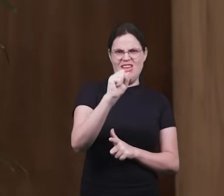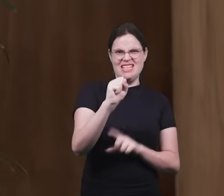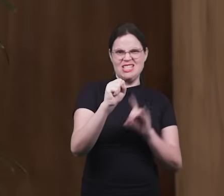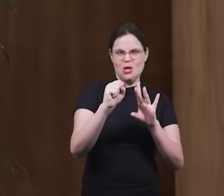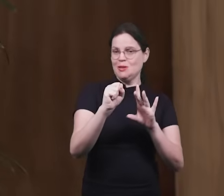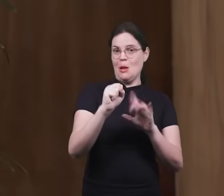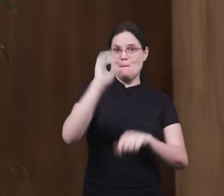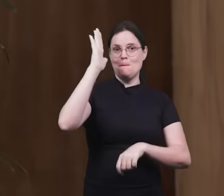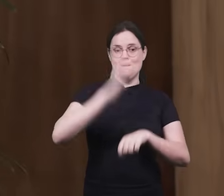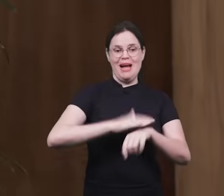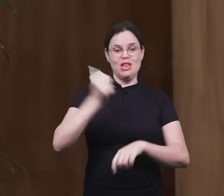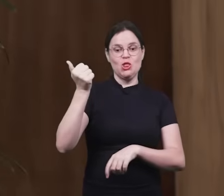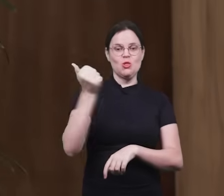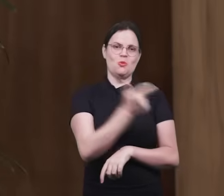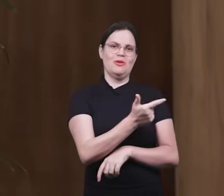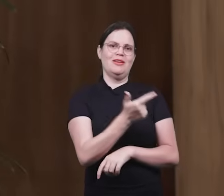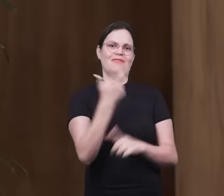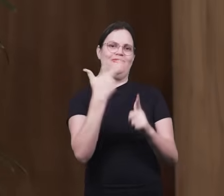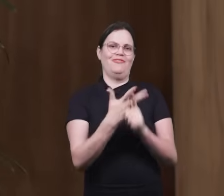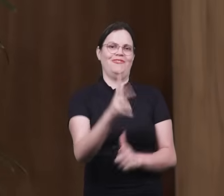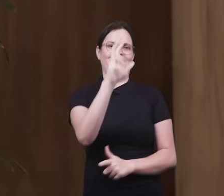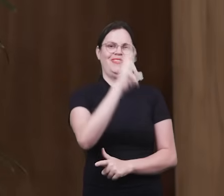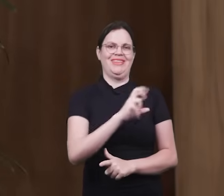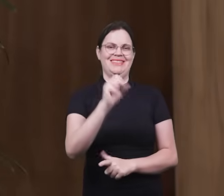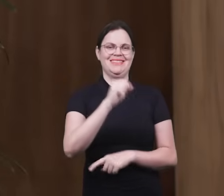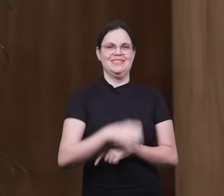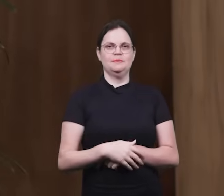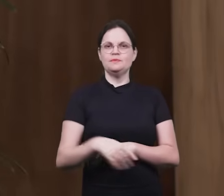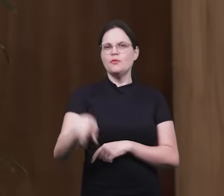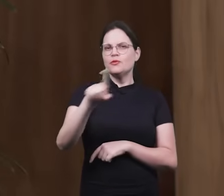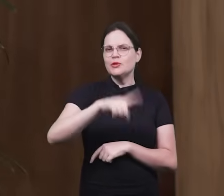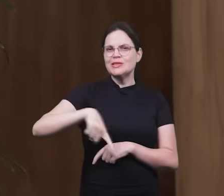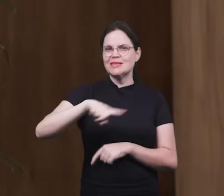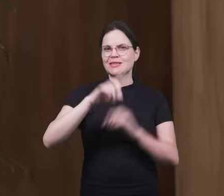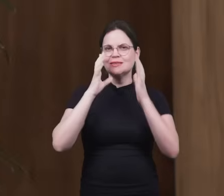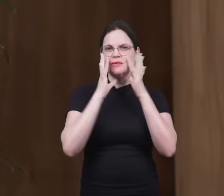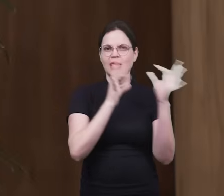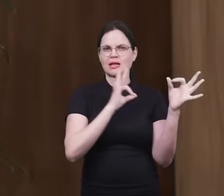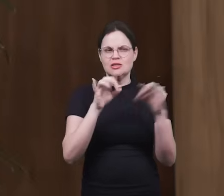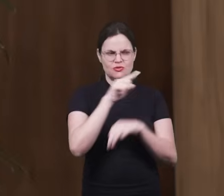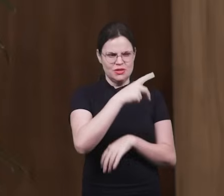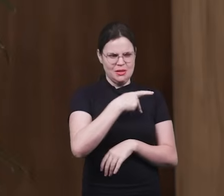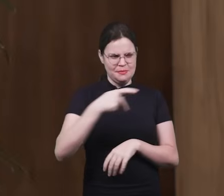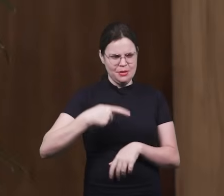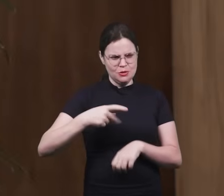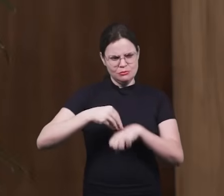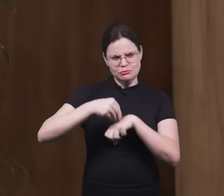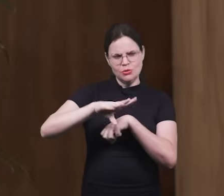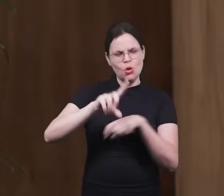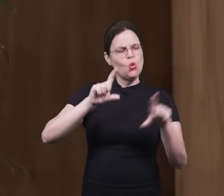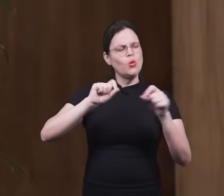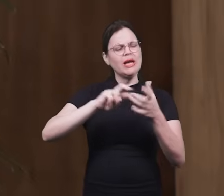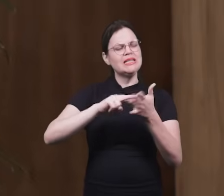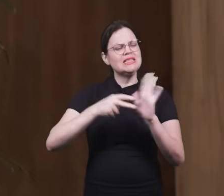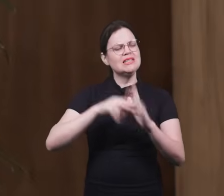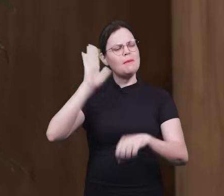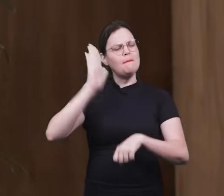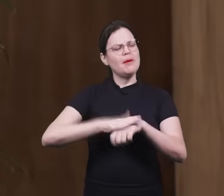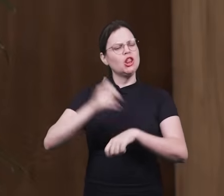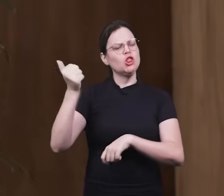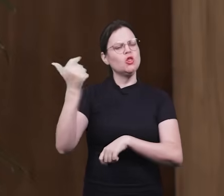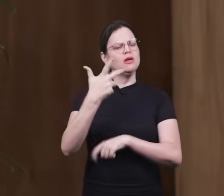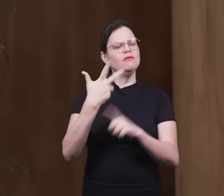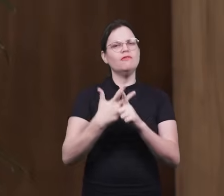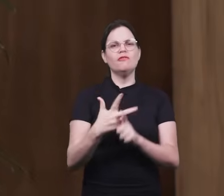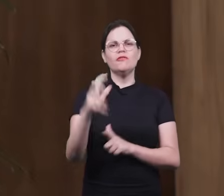vencedores. Dê uma palavra para os nossos amigos, aqueles que nos assistem, o que seria ser mais do que